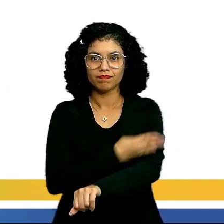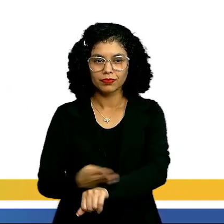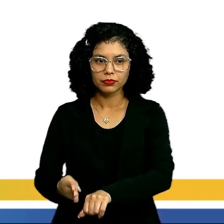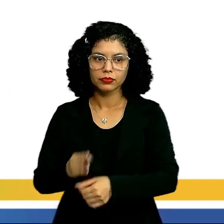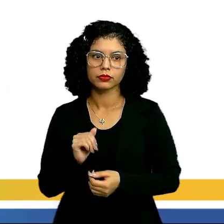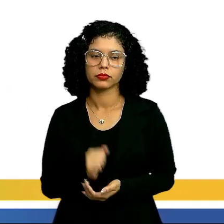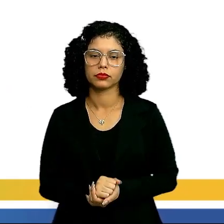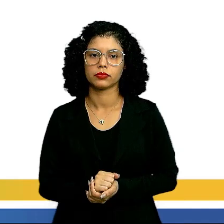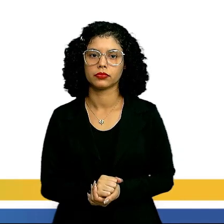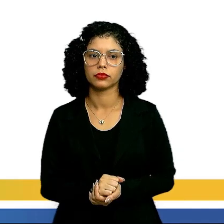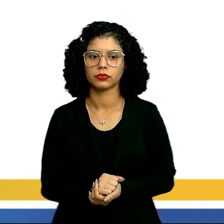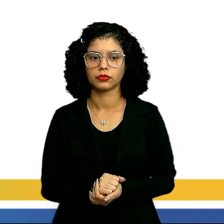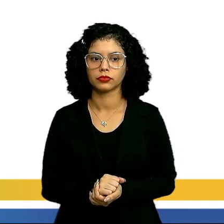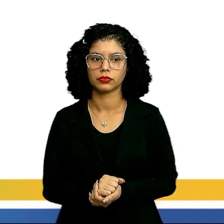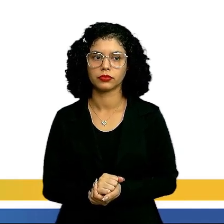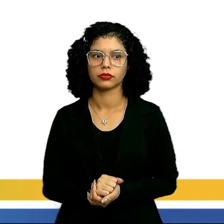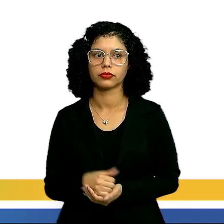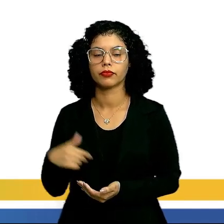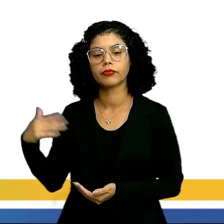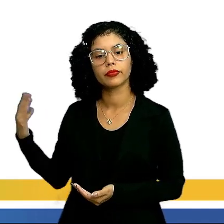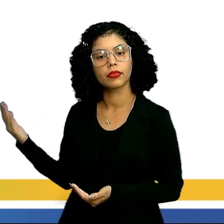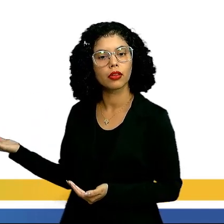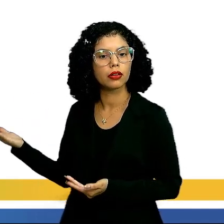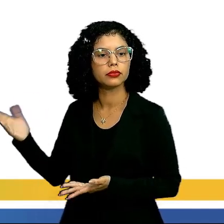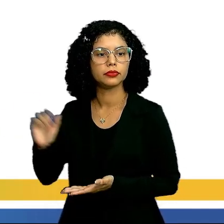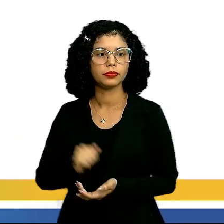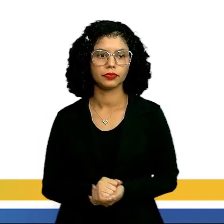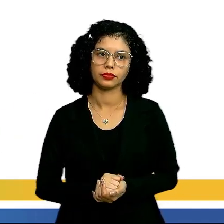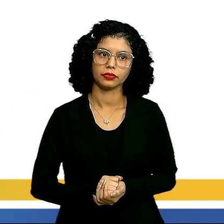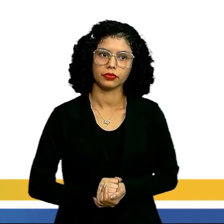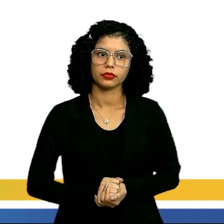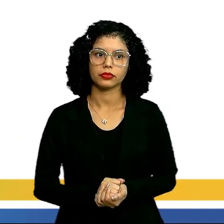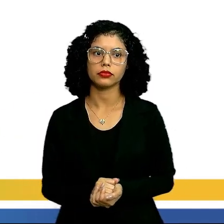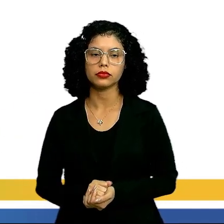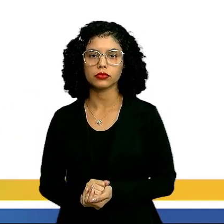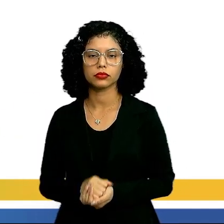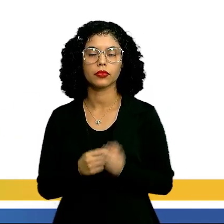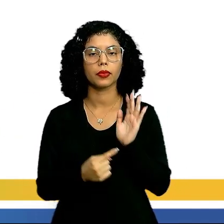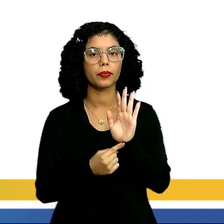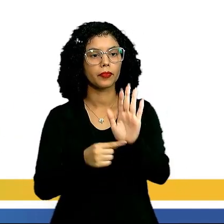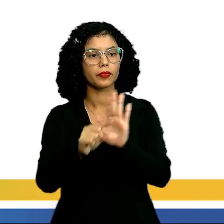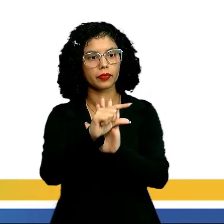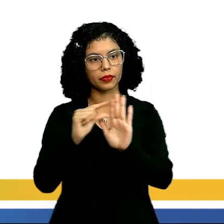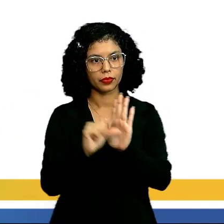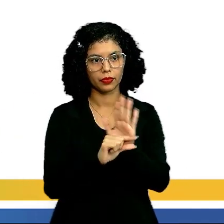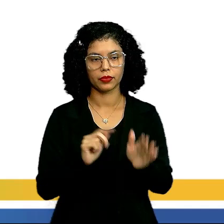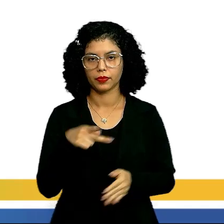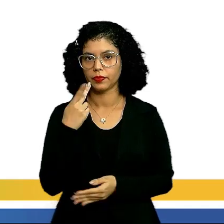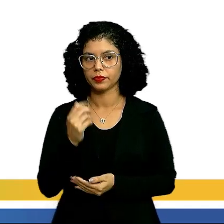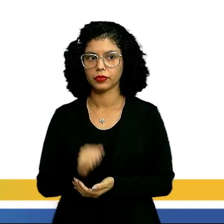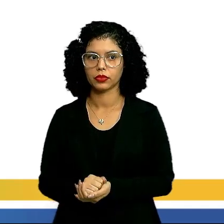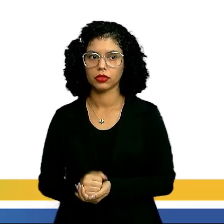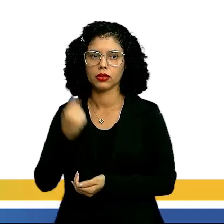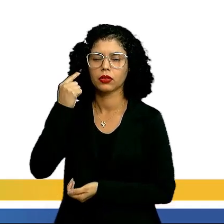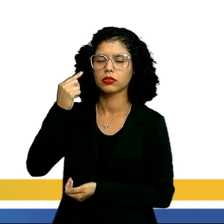forma virginal. E aí eu trouxe esse trecho para vocês, que diz